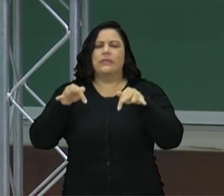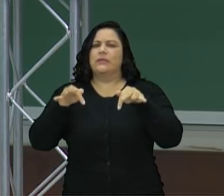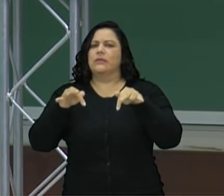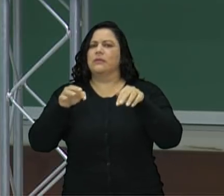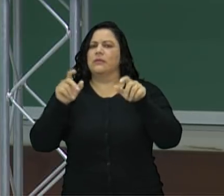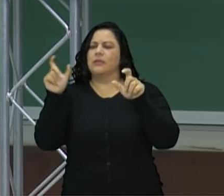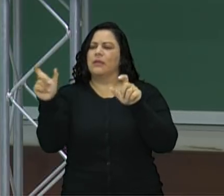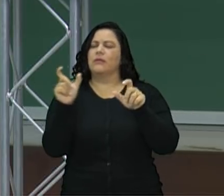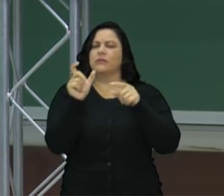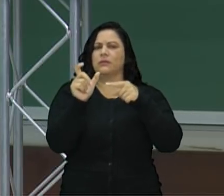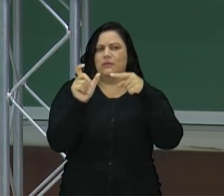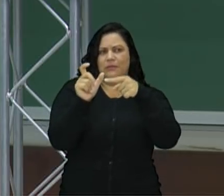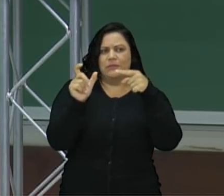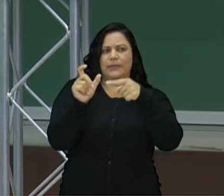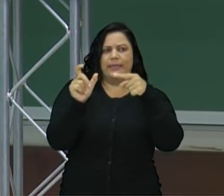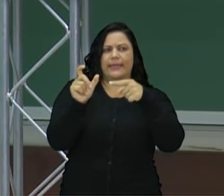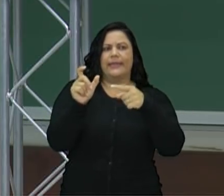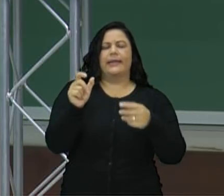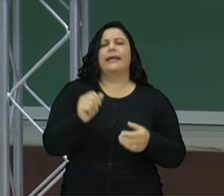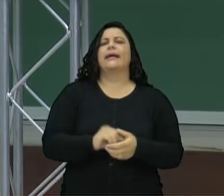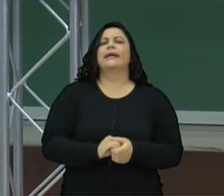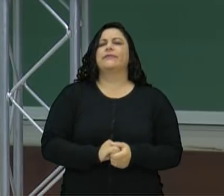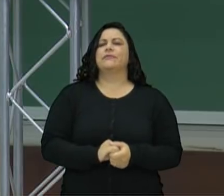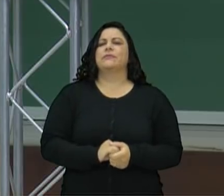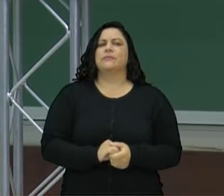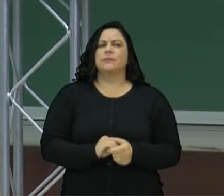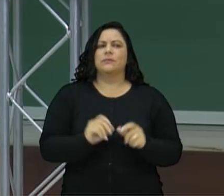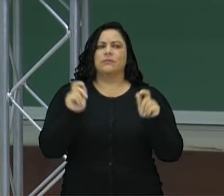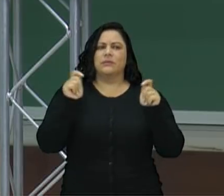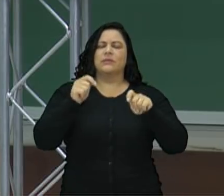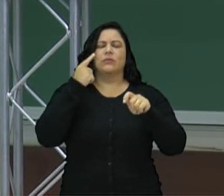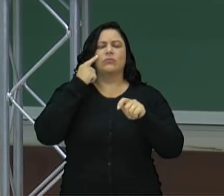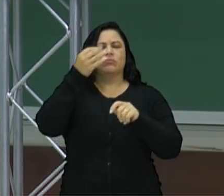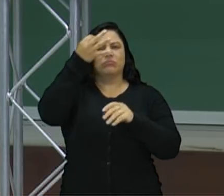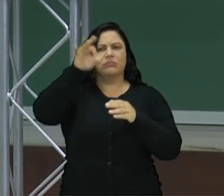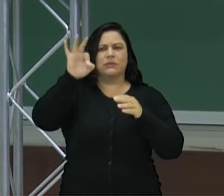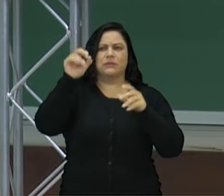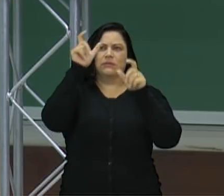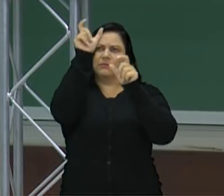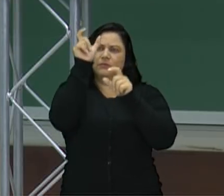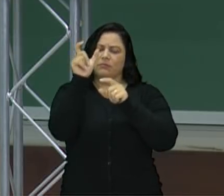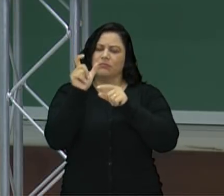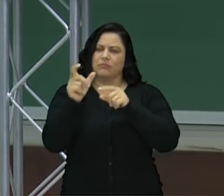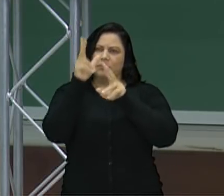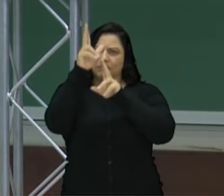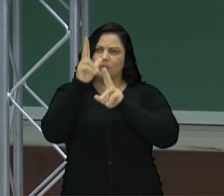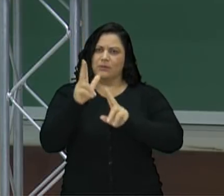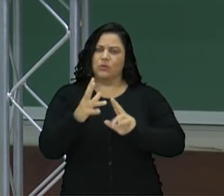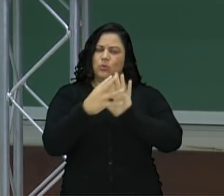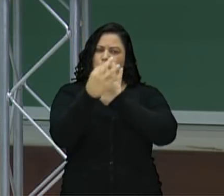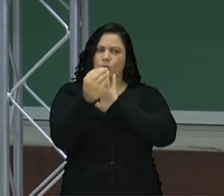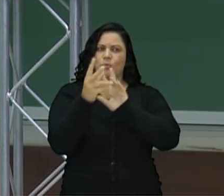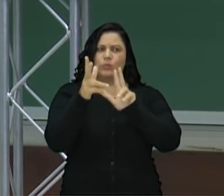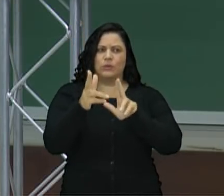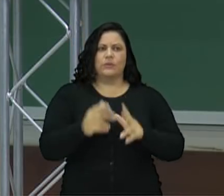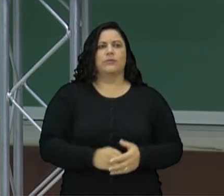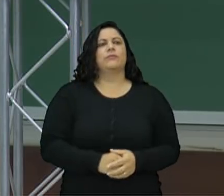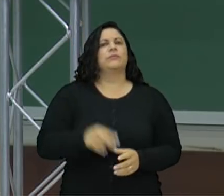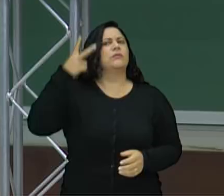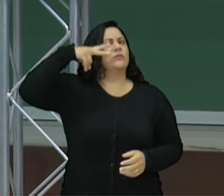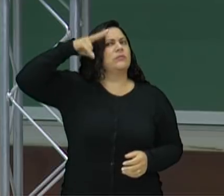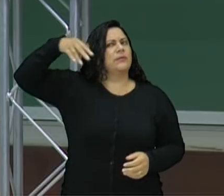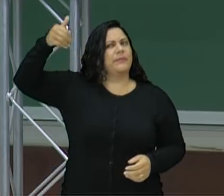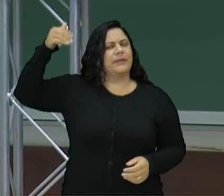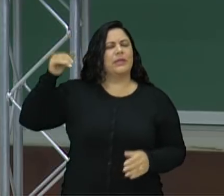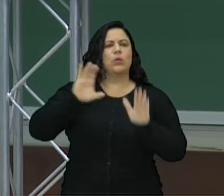verbal, que constitui a desinência número pessoal e modo temporal do verbo, acertou, né? Não estava difícil. Vamos retomar alguns conceitos agora